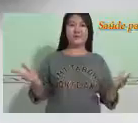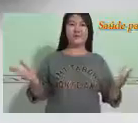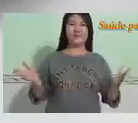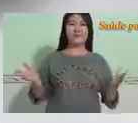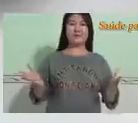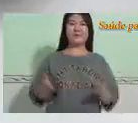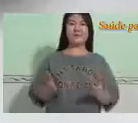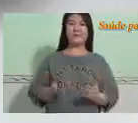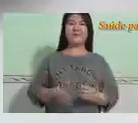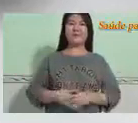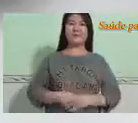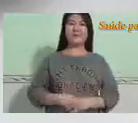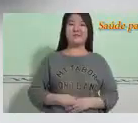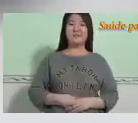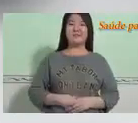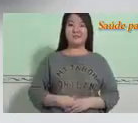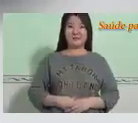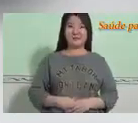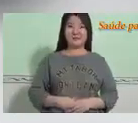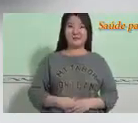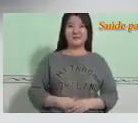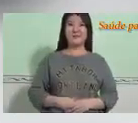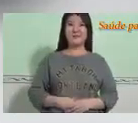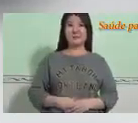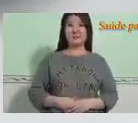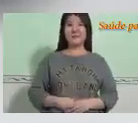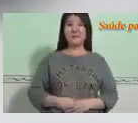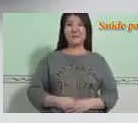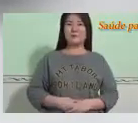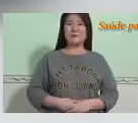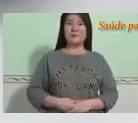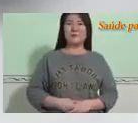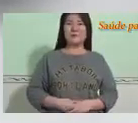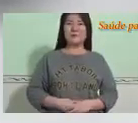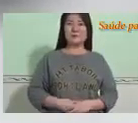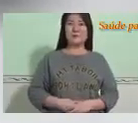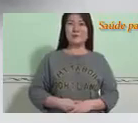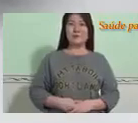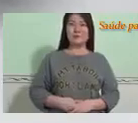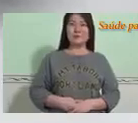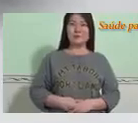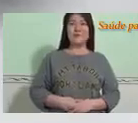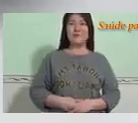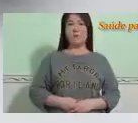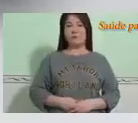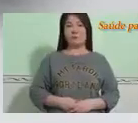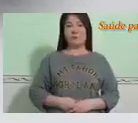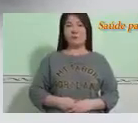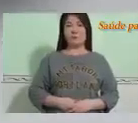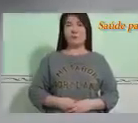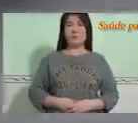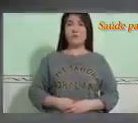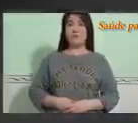A fotodepilação, que inclui a luz pulsada e a depilação a laser, é um procedimento estético com poucos riscos, que é